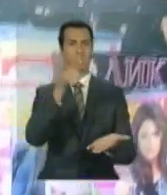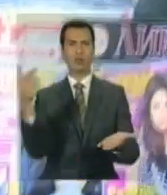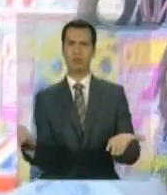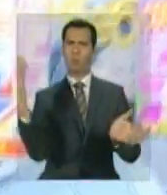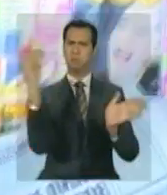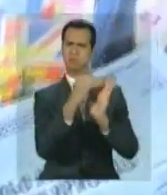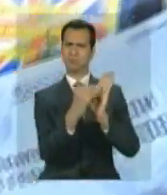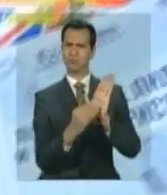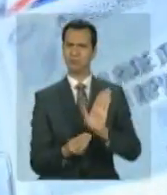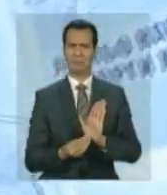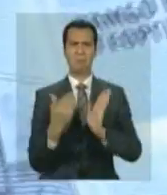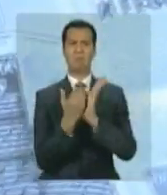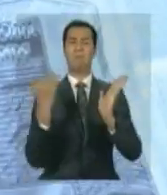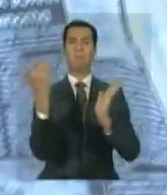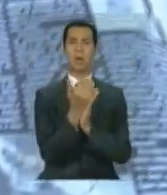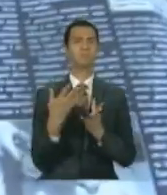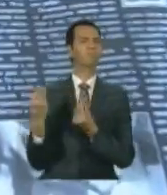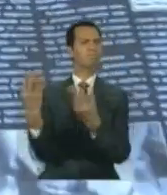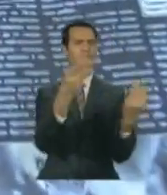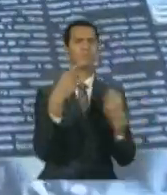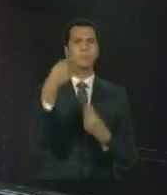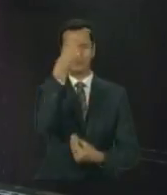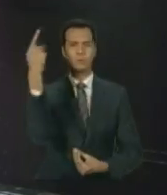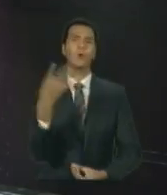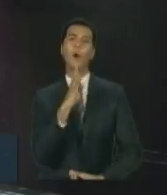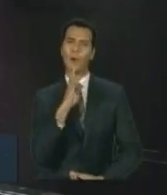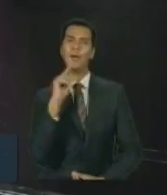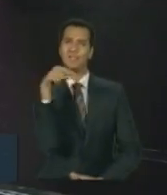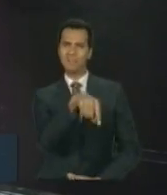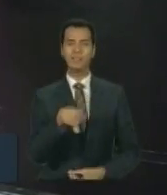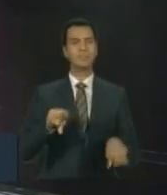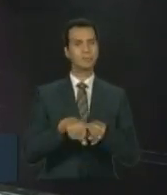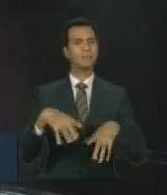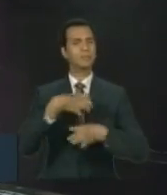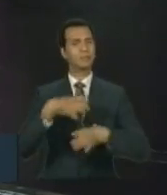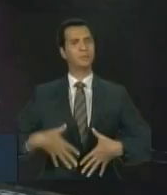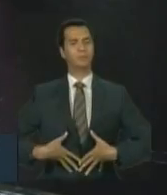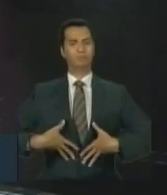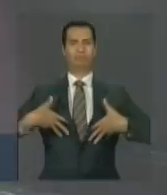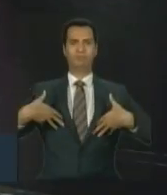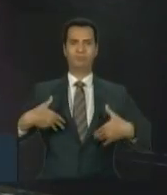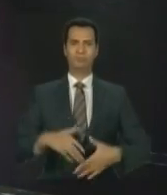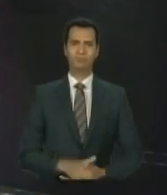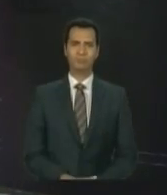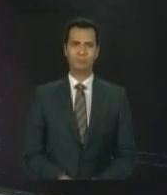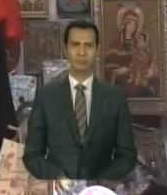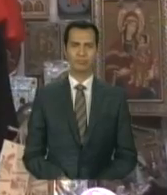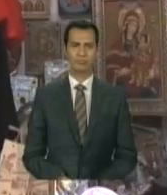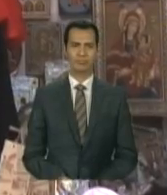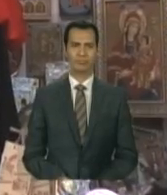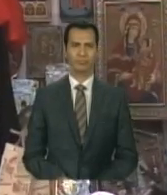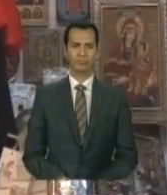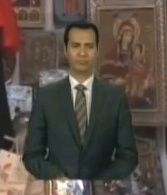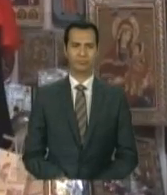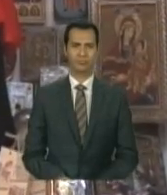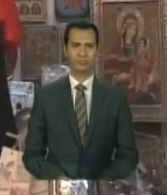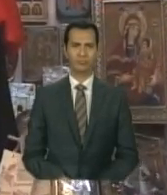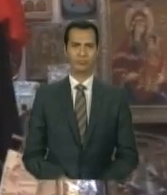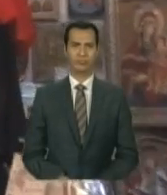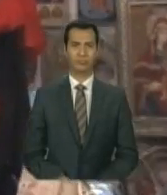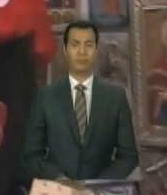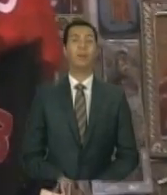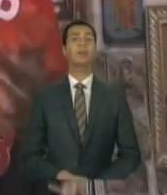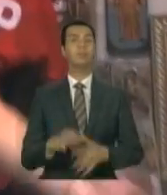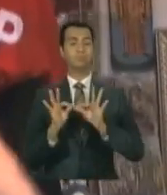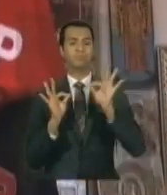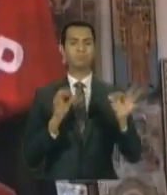gente conhece ela e se orgulha, disse Lubov. Many people know and proud of her. Não longe dali,